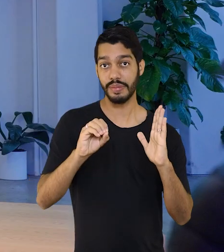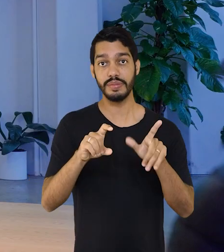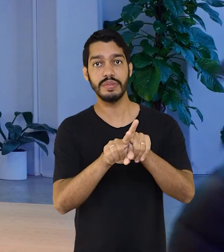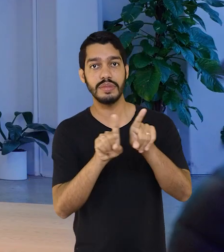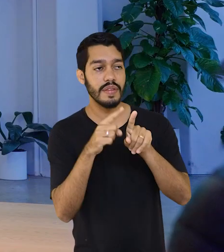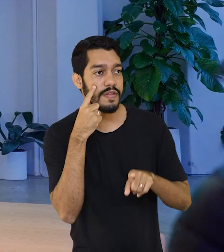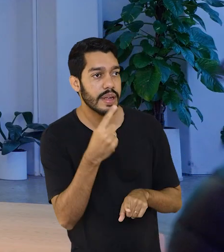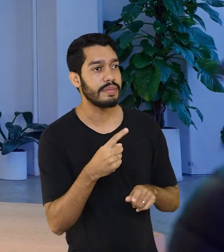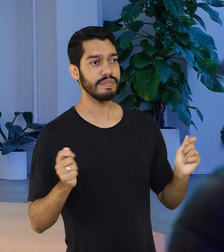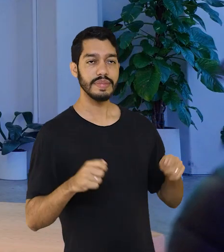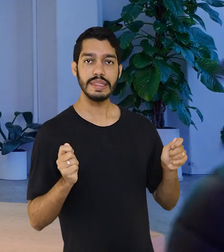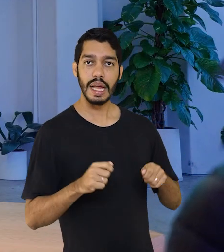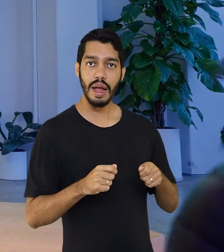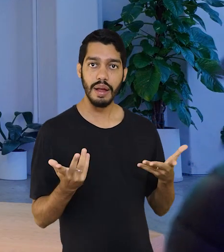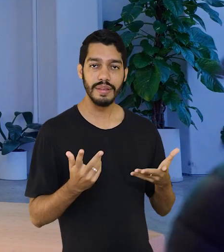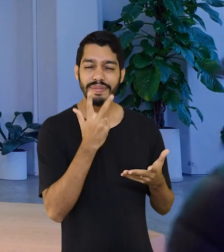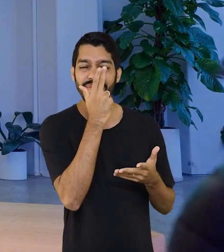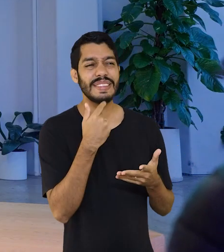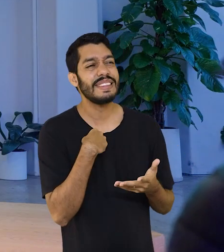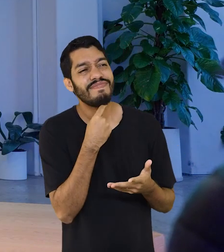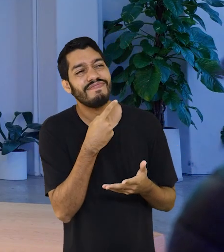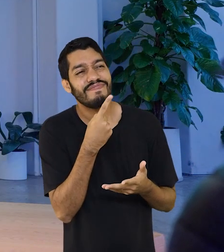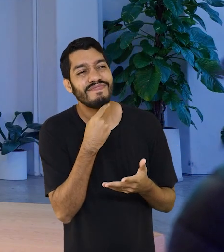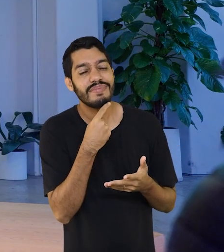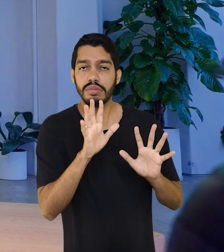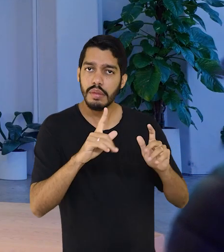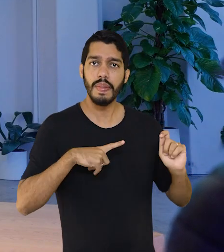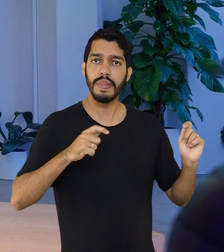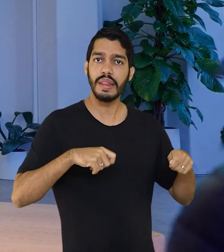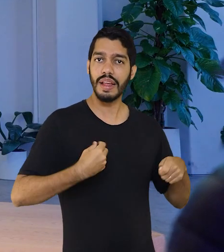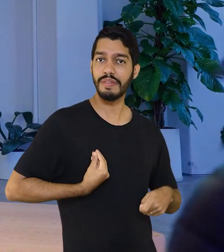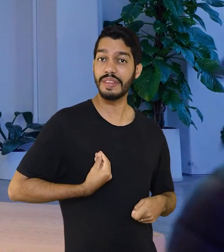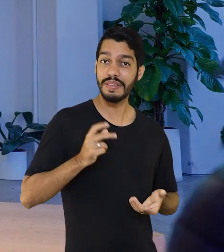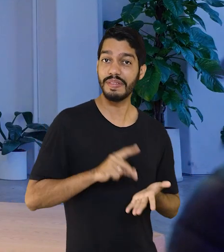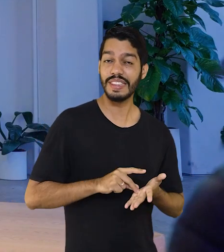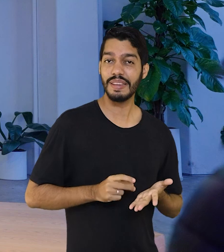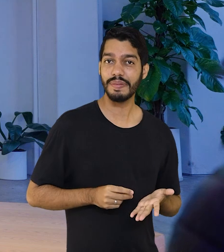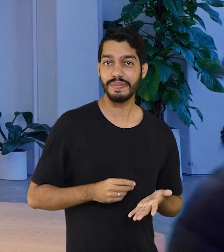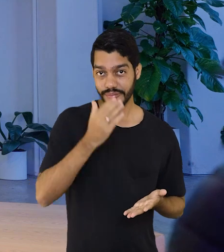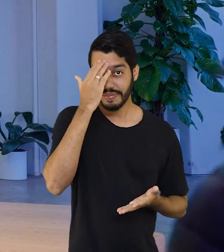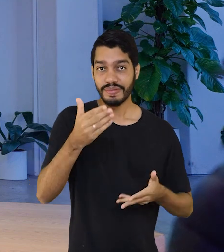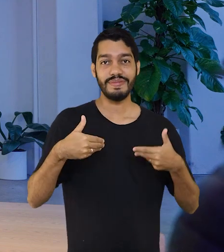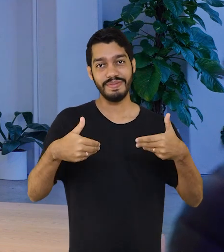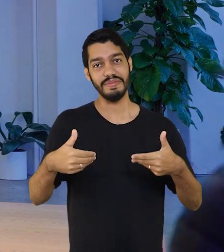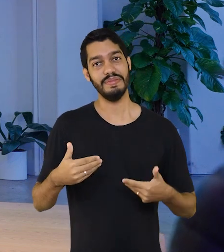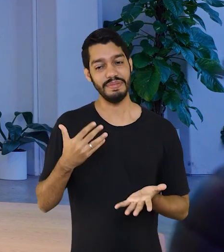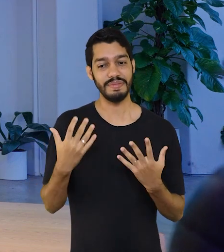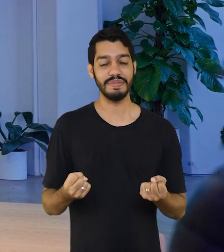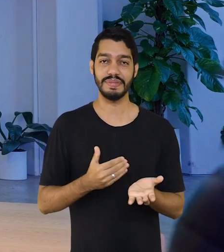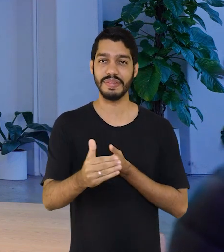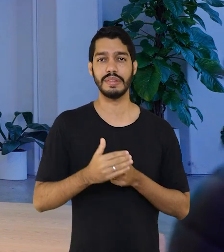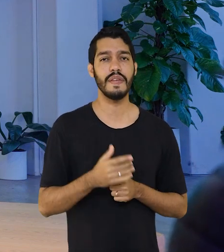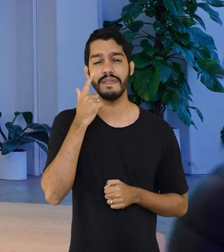impossível talvez seja mais possível do que a gente imagina, e outras coisas mais. Então, obrigado pelo convite, vamos nessa. Eu pensei em